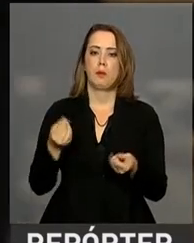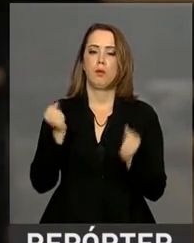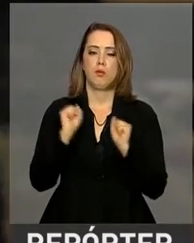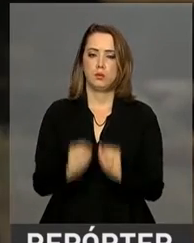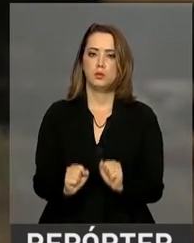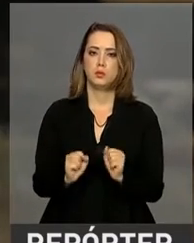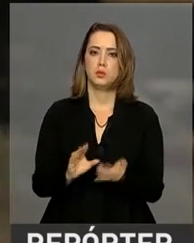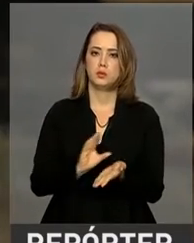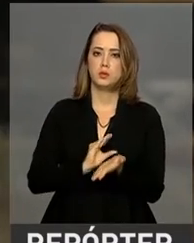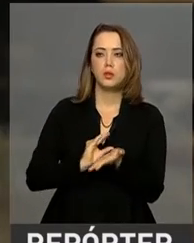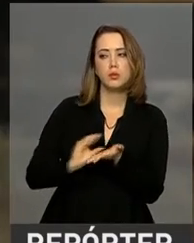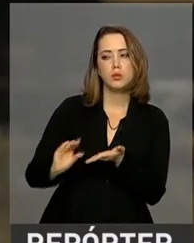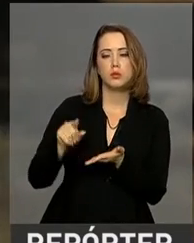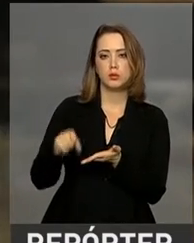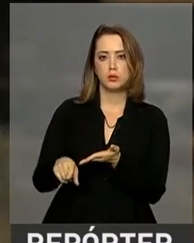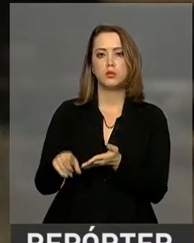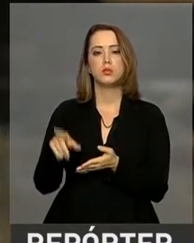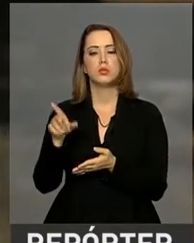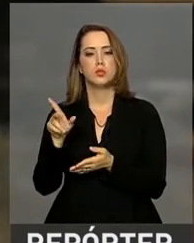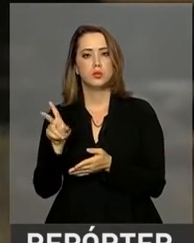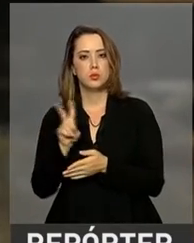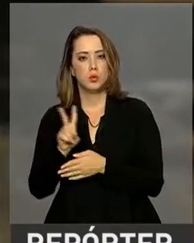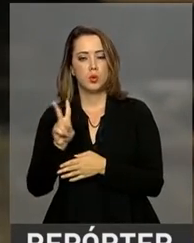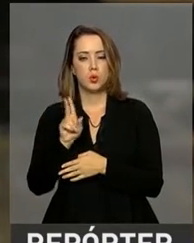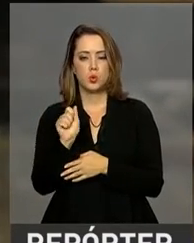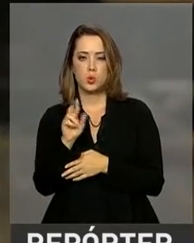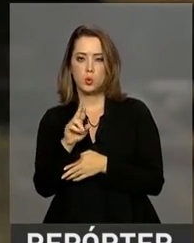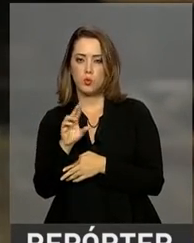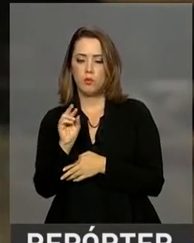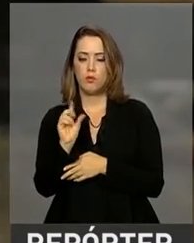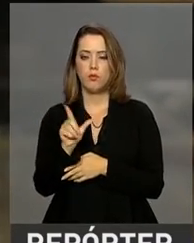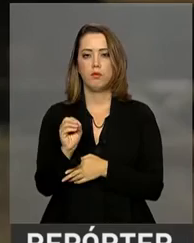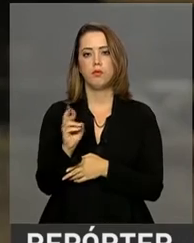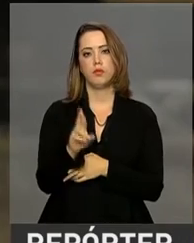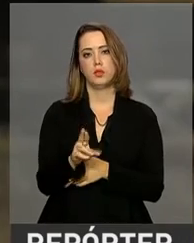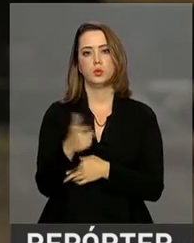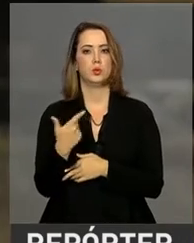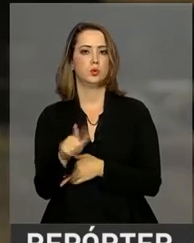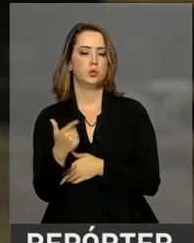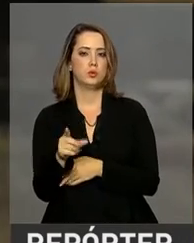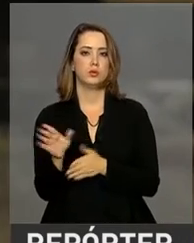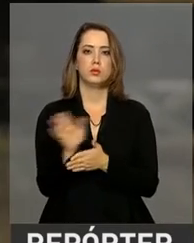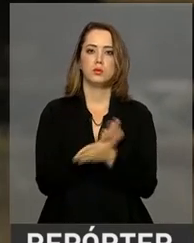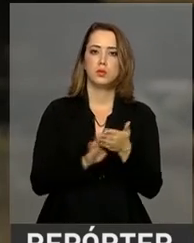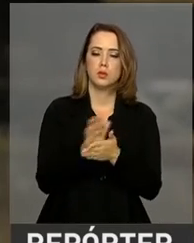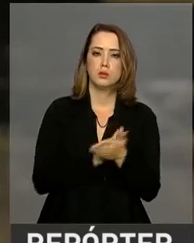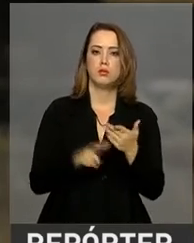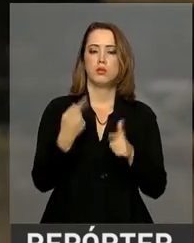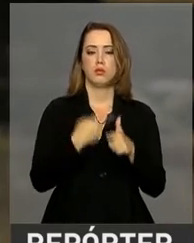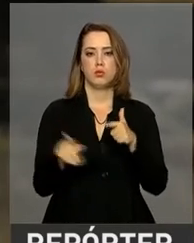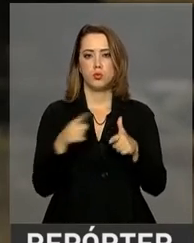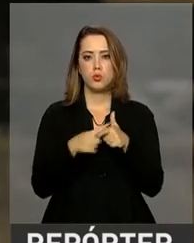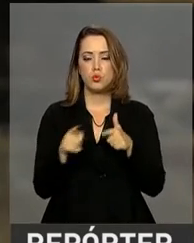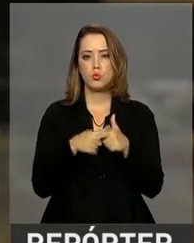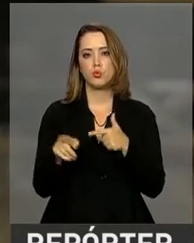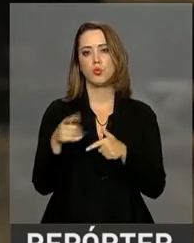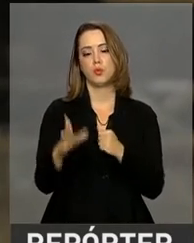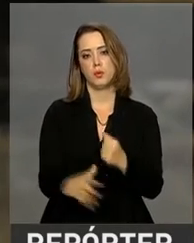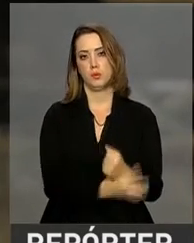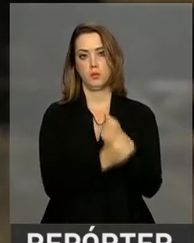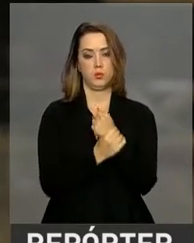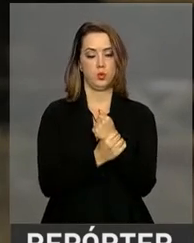nós agora vamos finalizar para que não haja nenhum problema. Eu diria que todos os problemas de segurança em relação